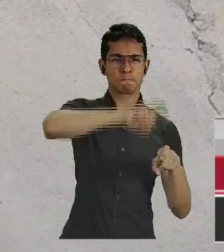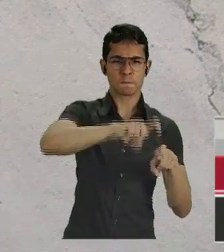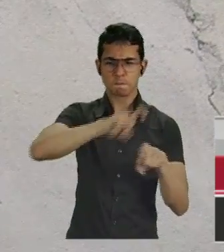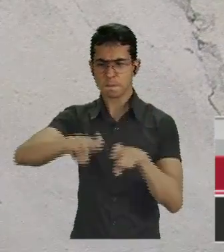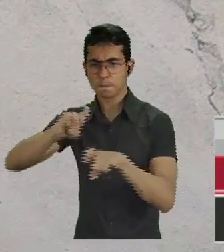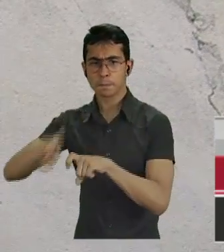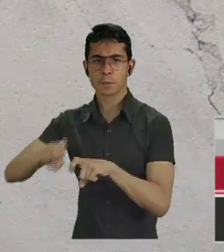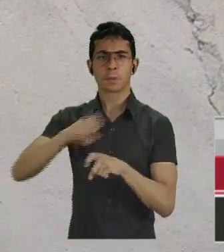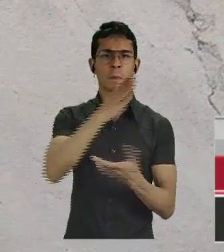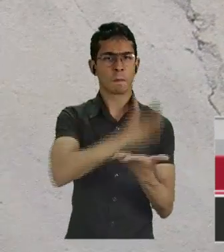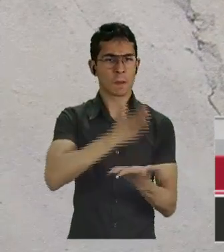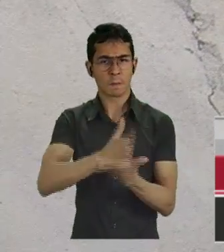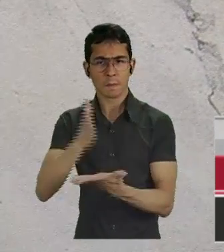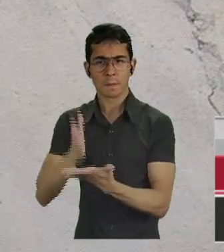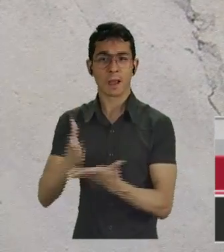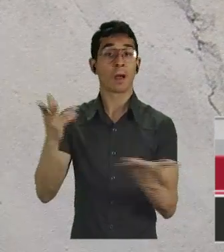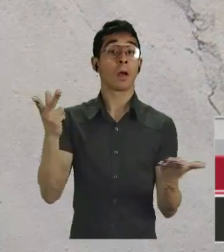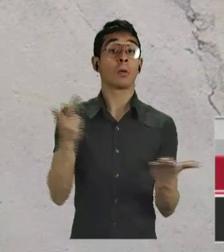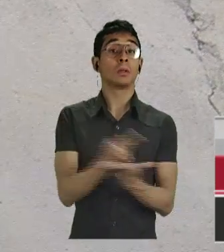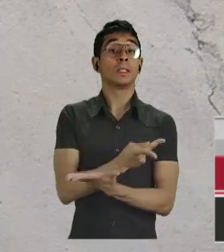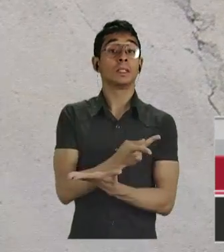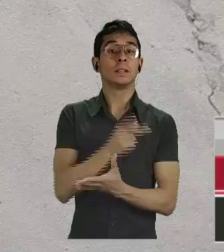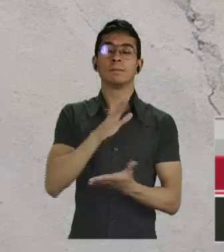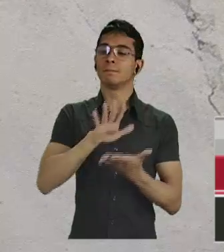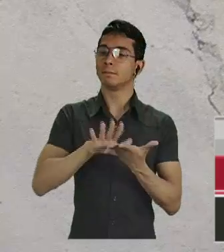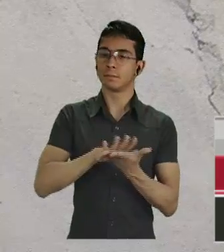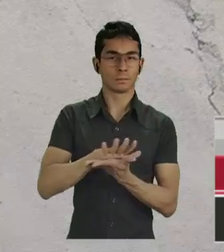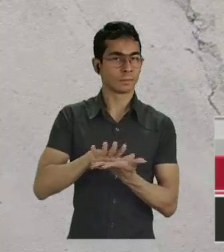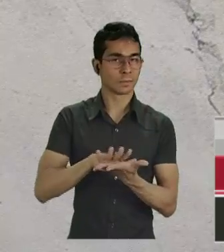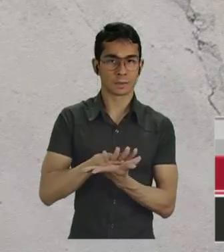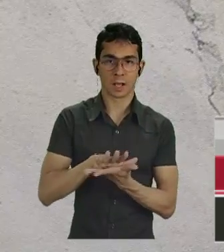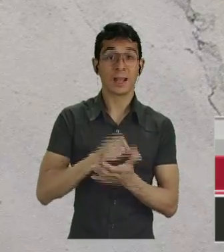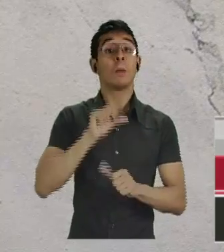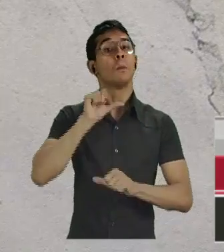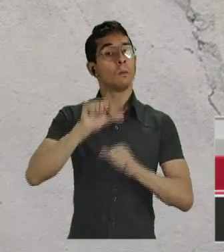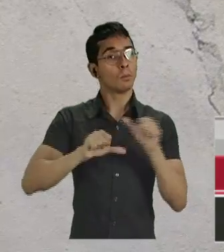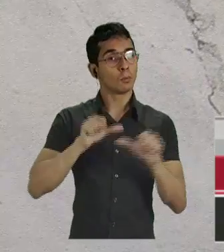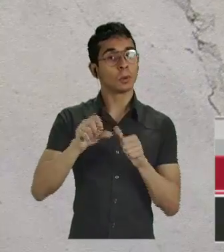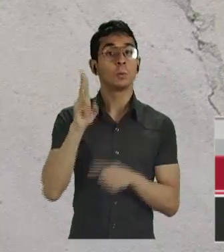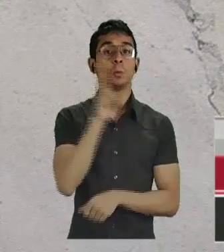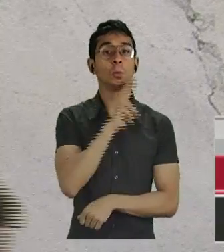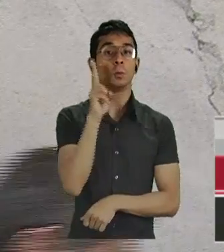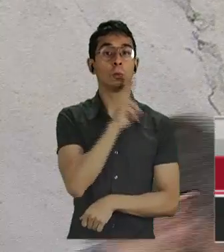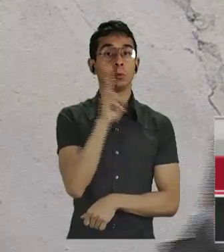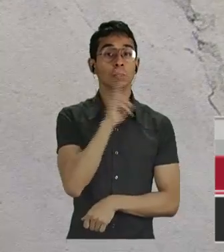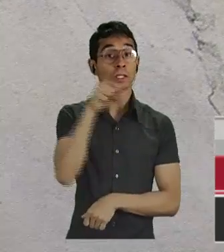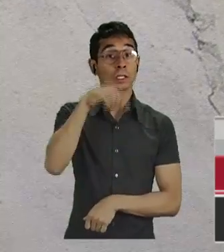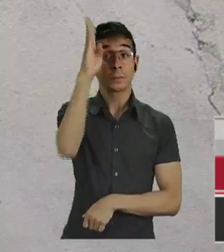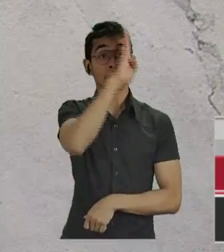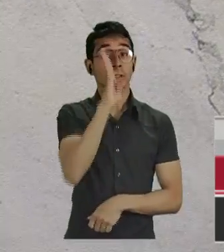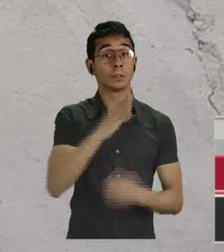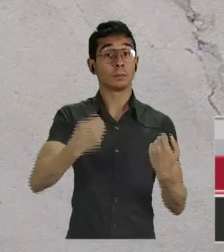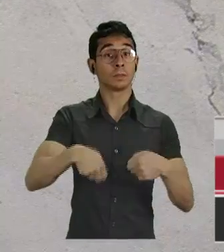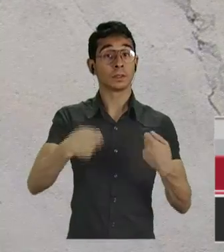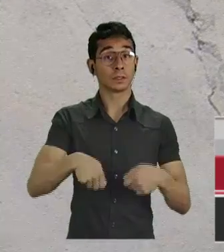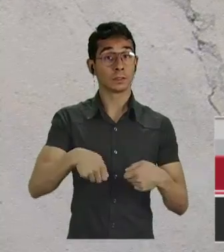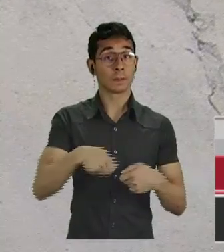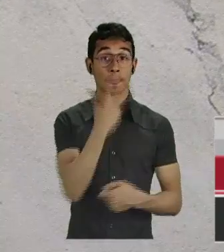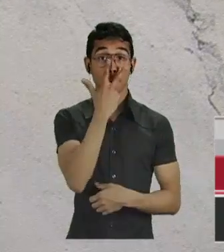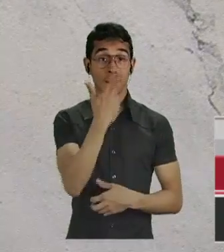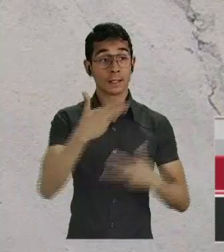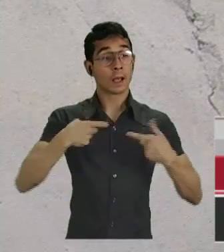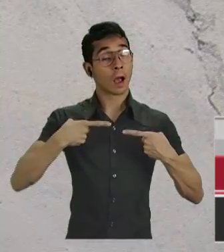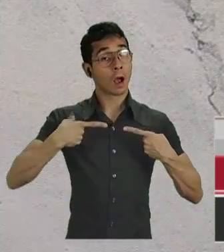nada acontece precisamos mudar sim urgentemente a situação do estado brasileiro nós estamos numa guerra